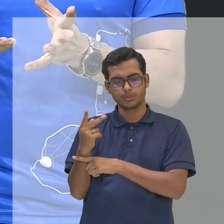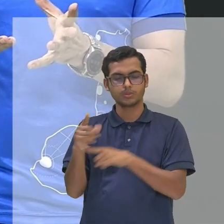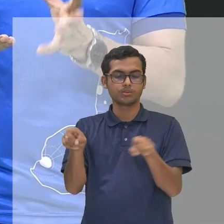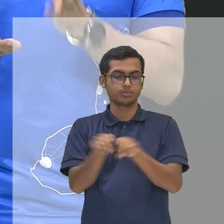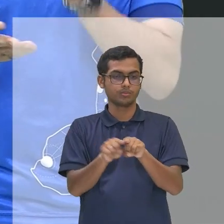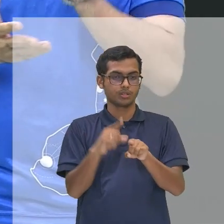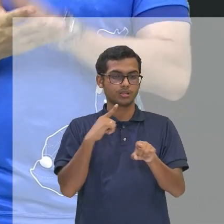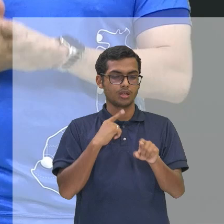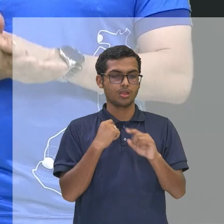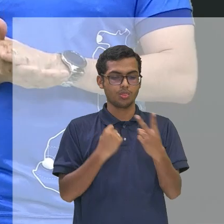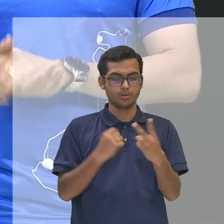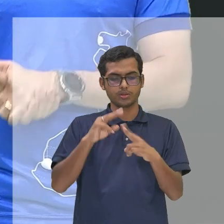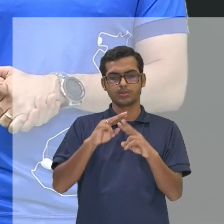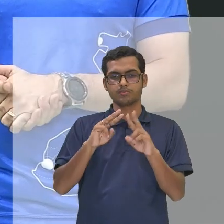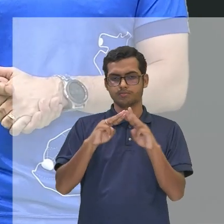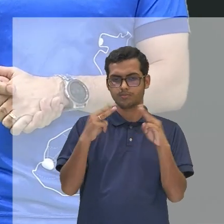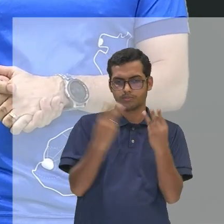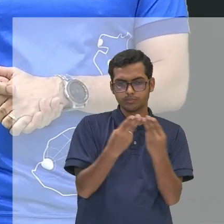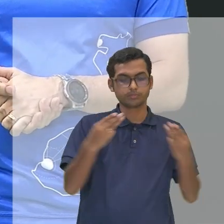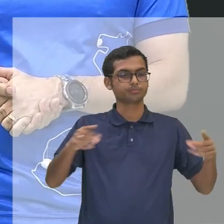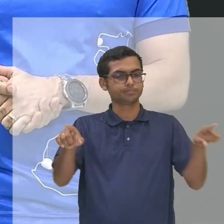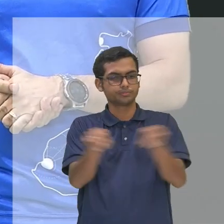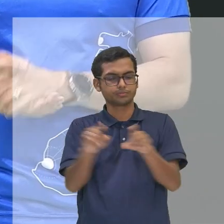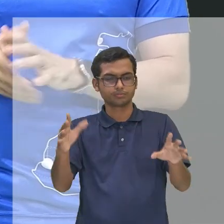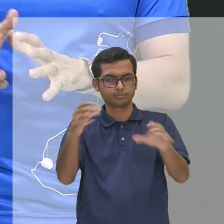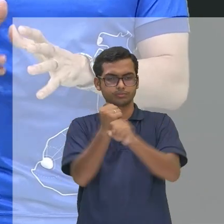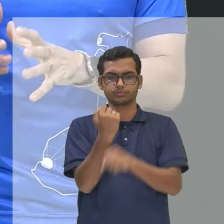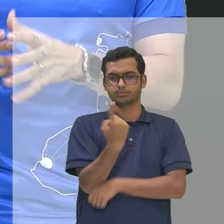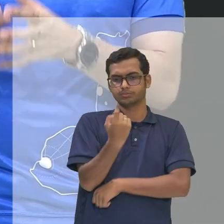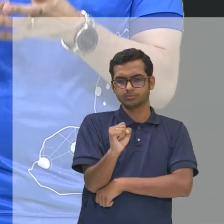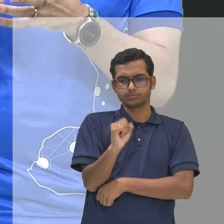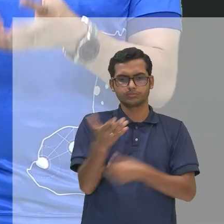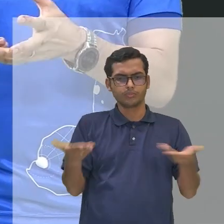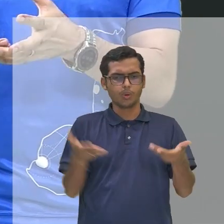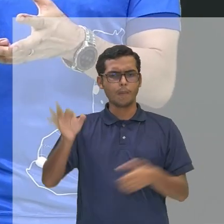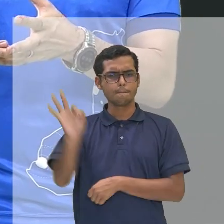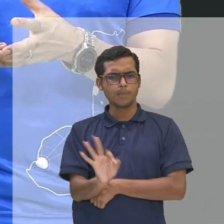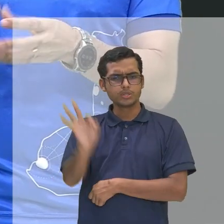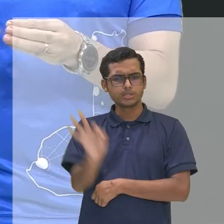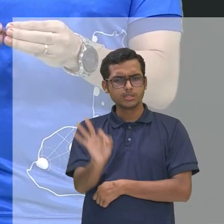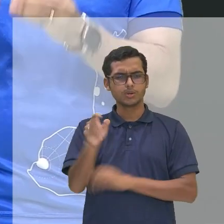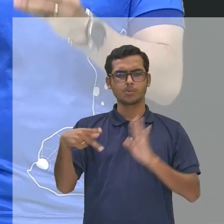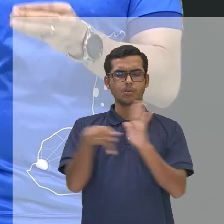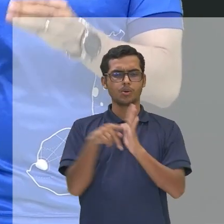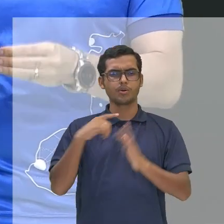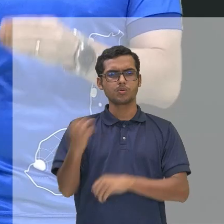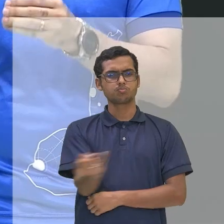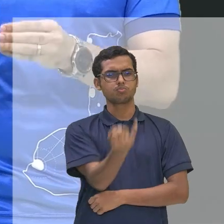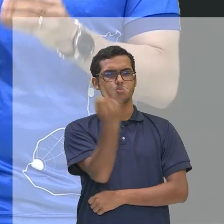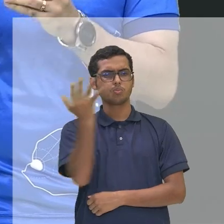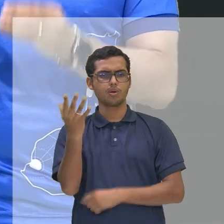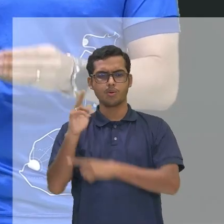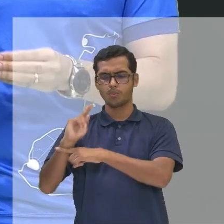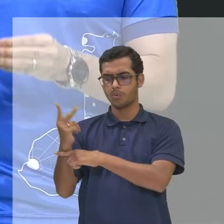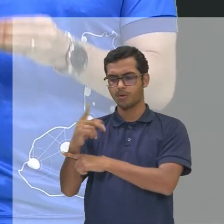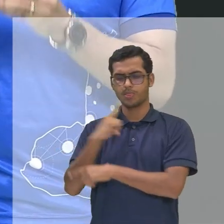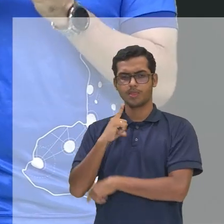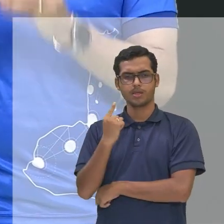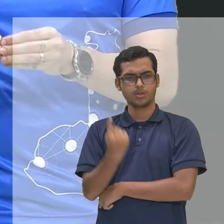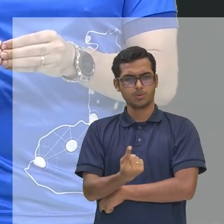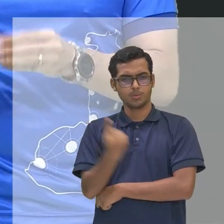18. Mas se eu fosse pegar a porcentagem ali de hidrogênio, eu tenho exatamente